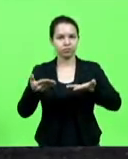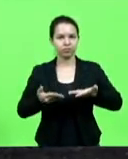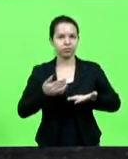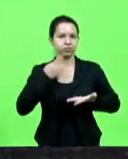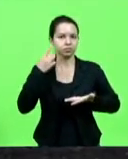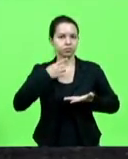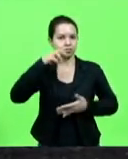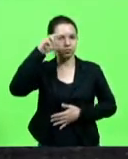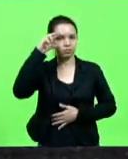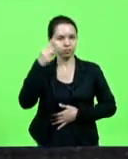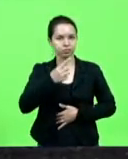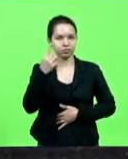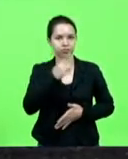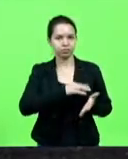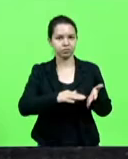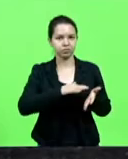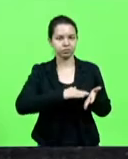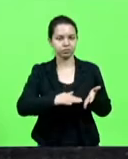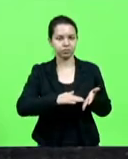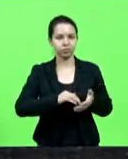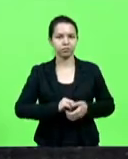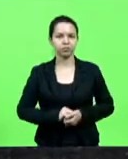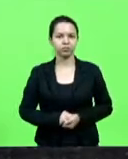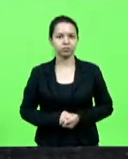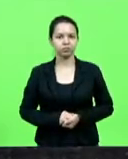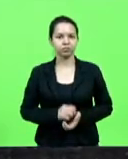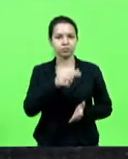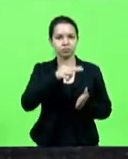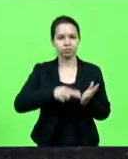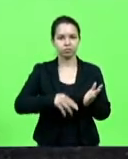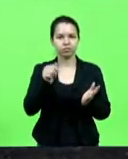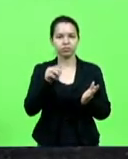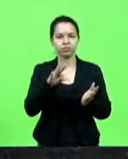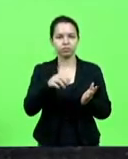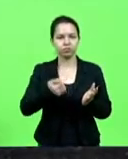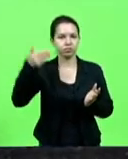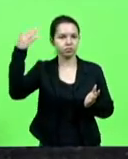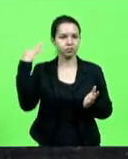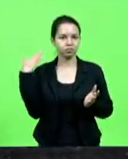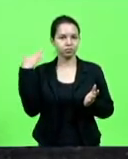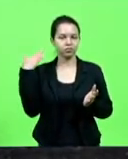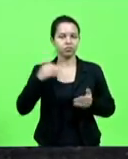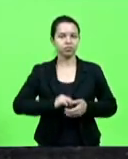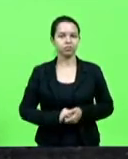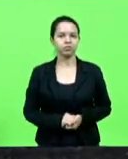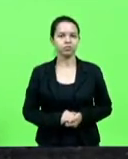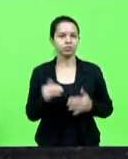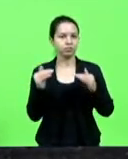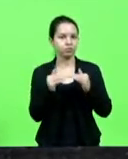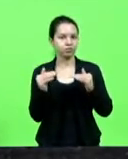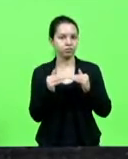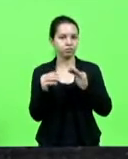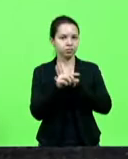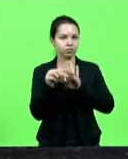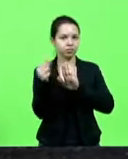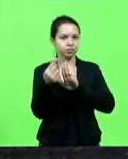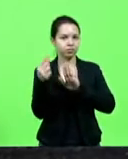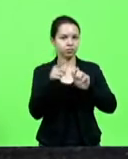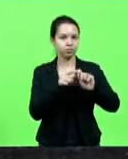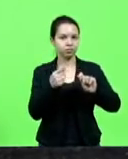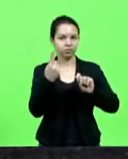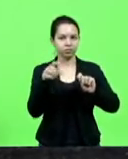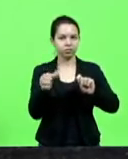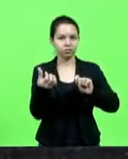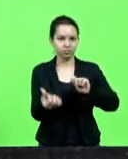Ricardo Alba, primeiro secretário, para proceder à leitura data da sessão anterior que, em consonância com o parágrafo 1º do artigo